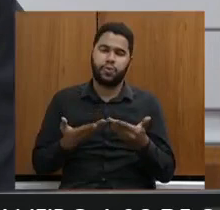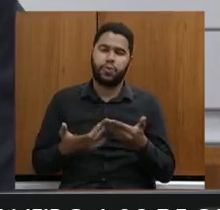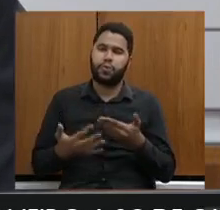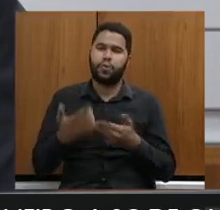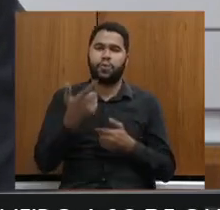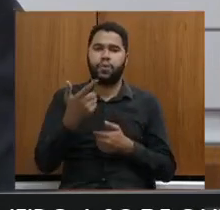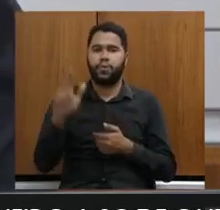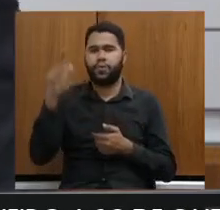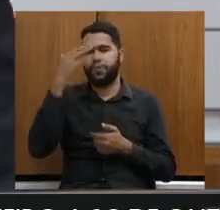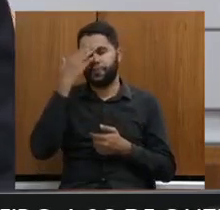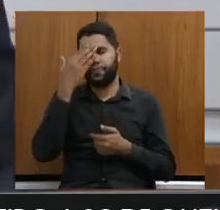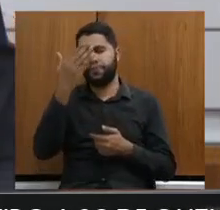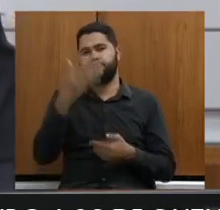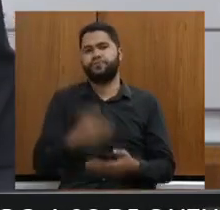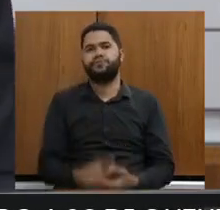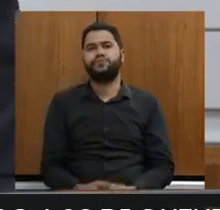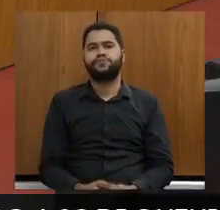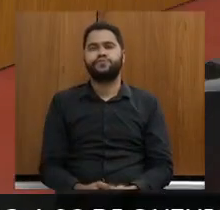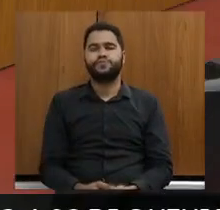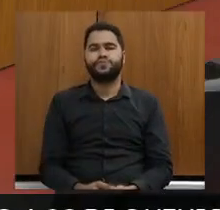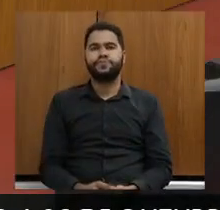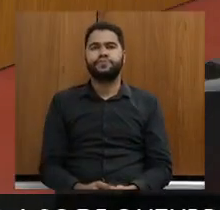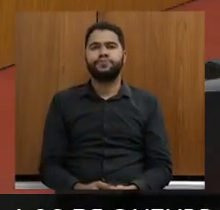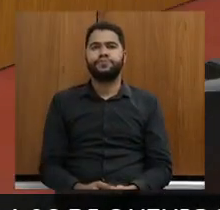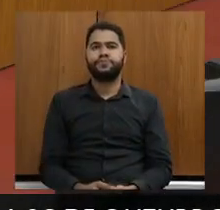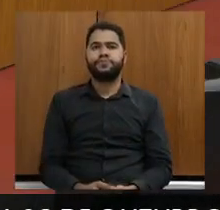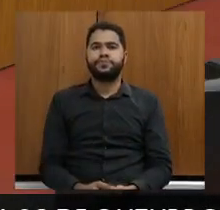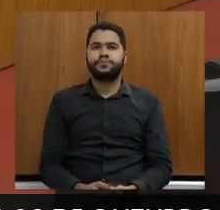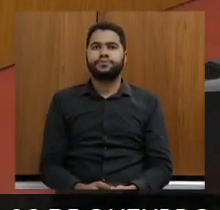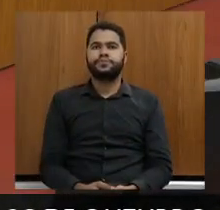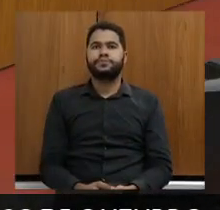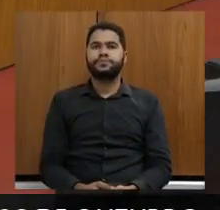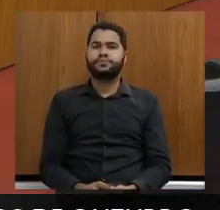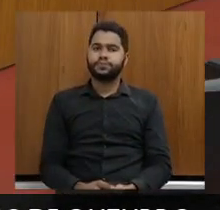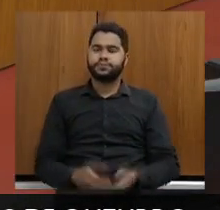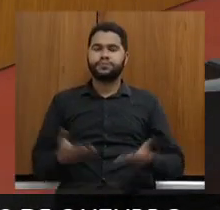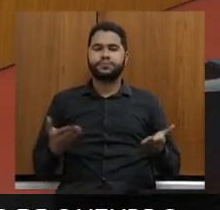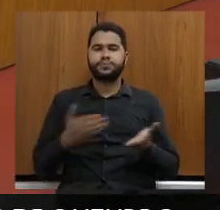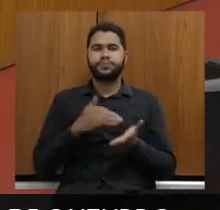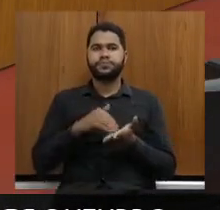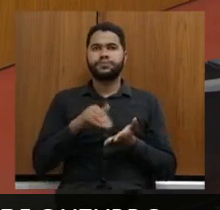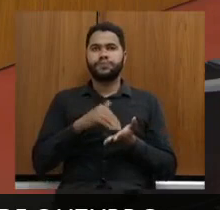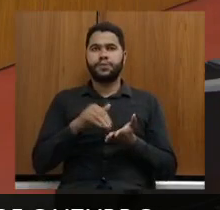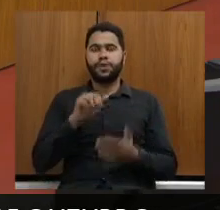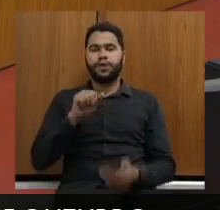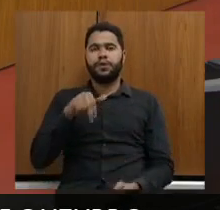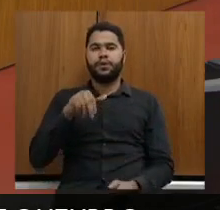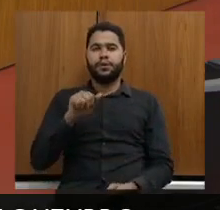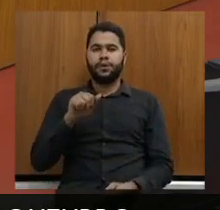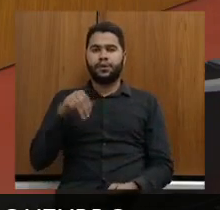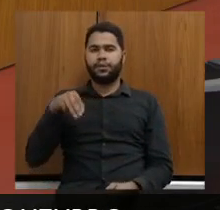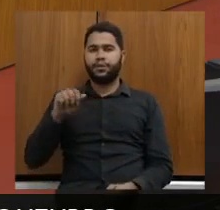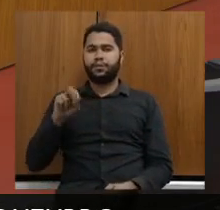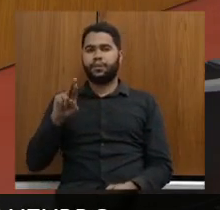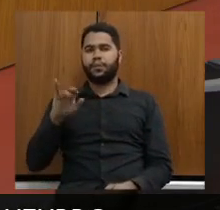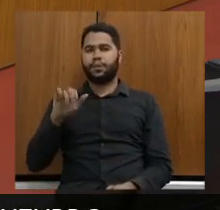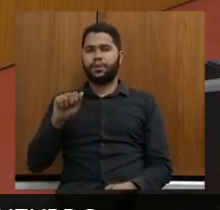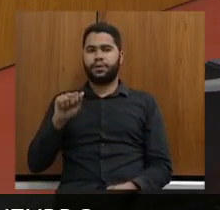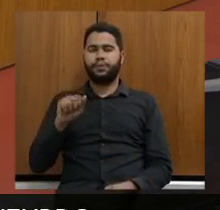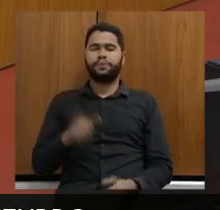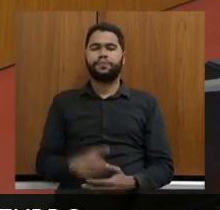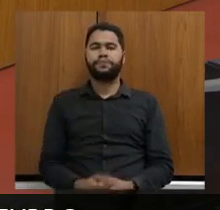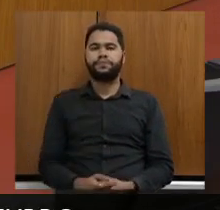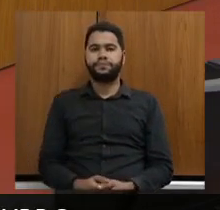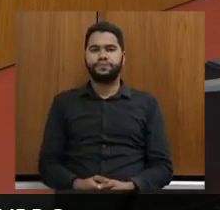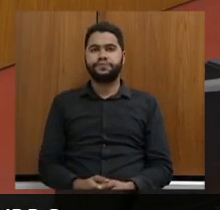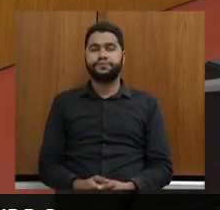muito obrigado outra a Anna com a palavra o deputado a secretária Ana Maria Valentim Muito obrigado é cotado